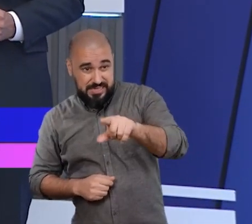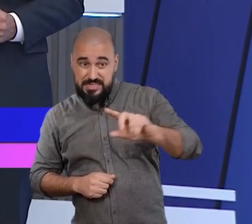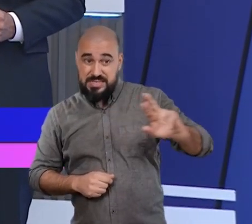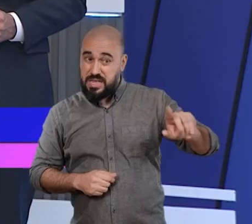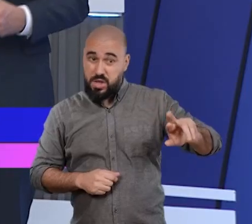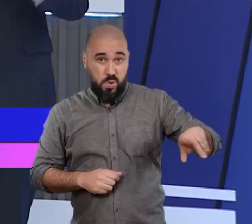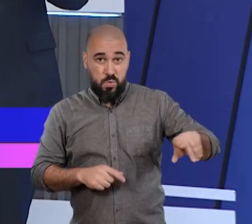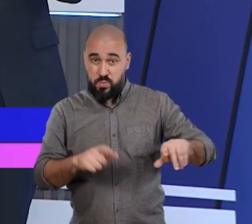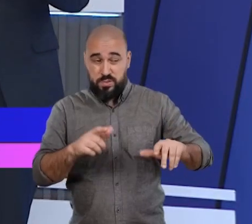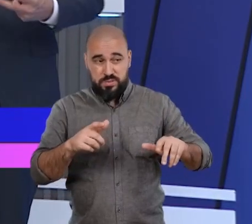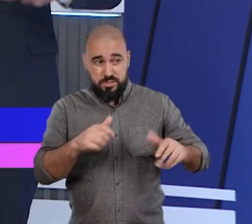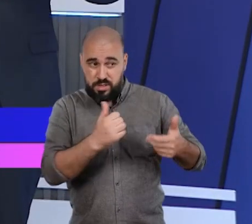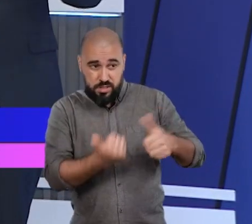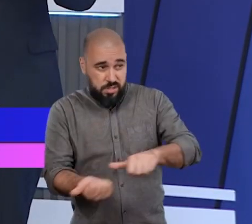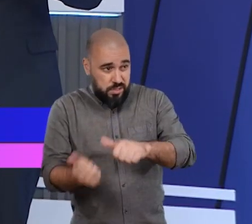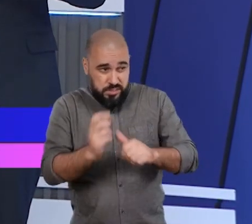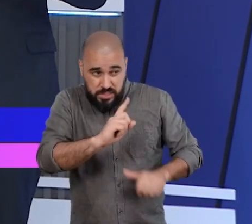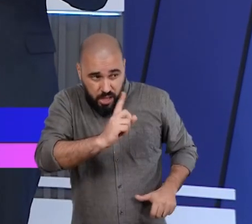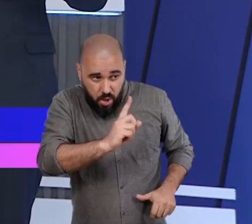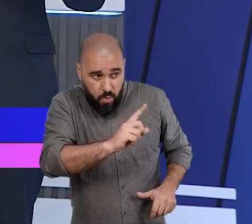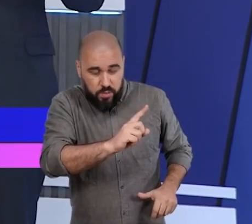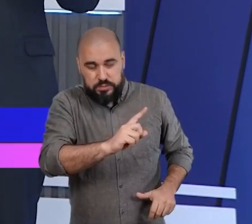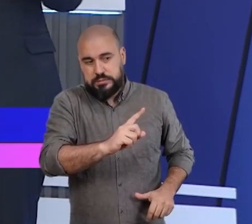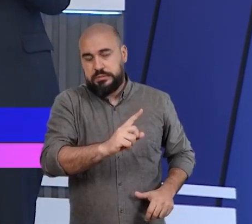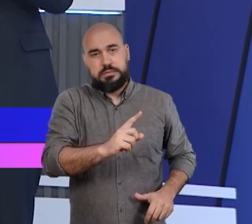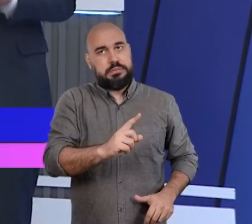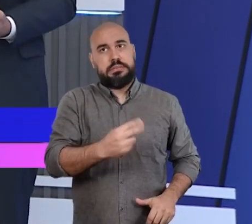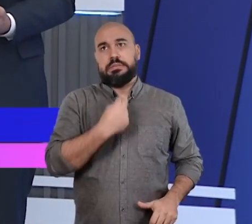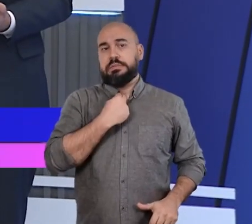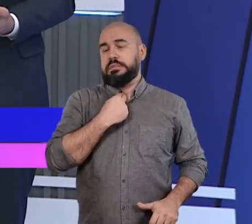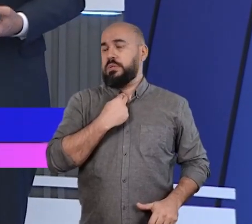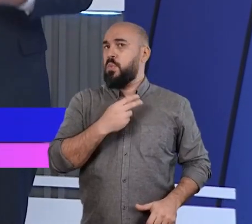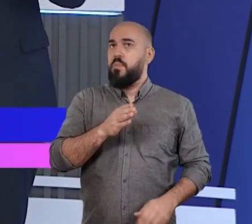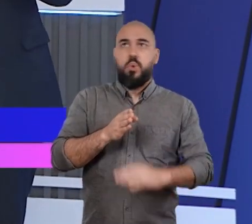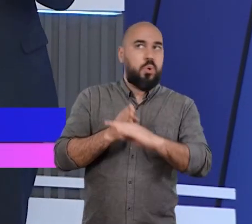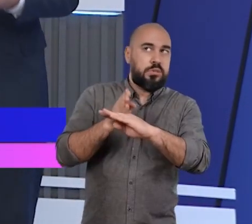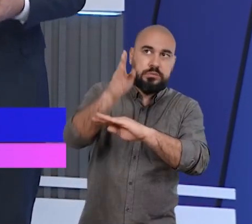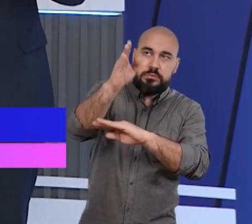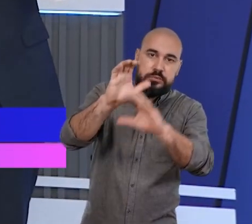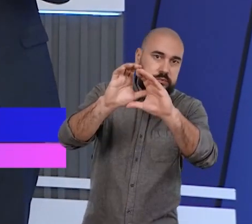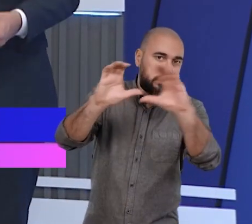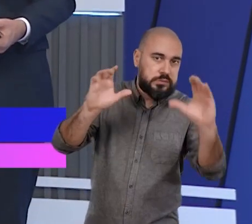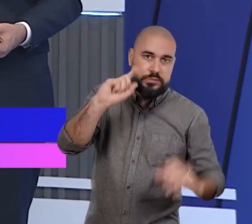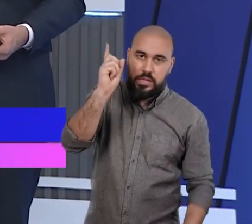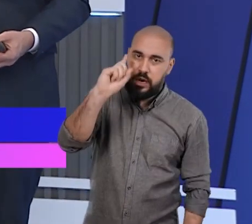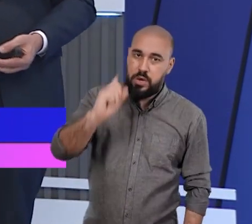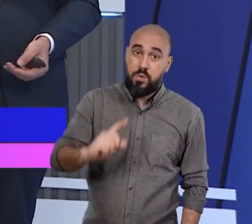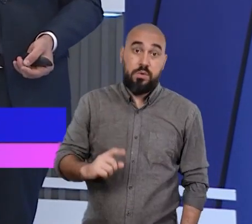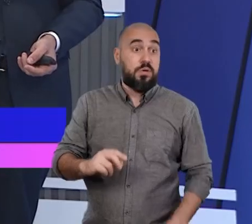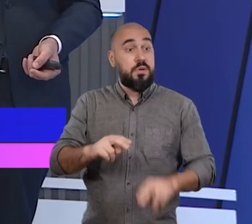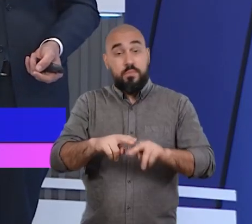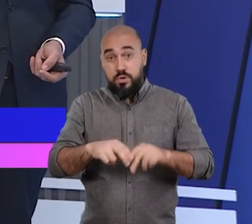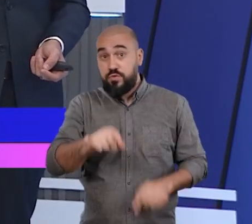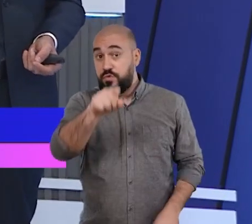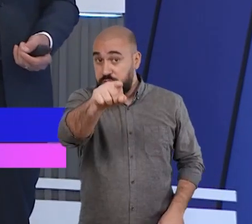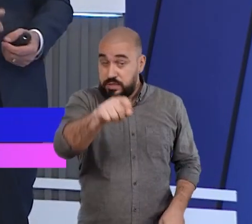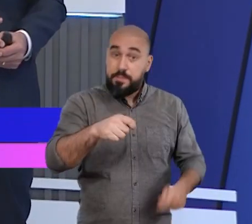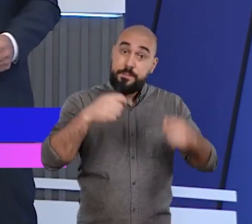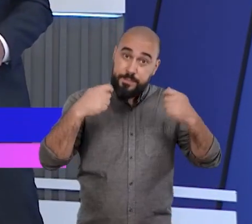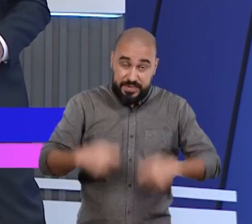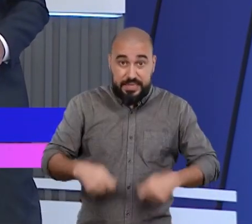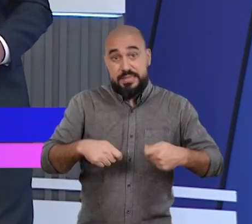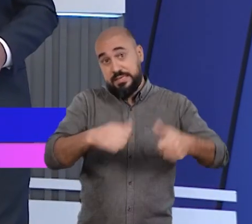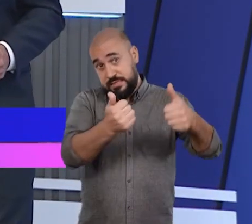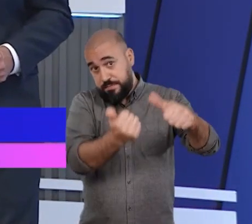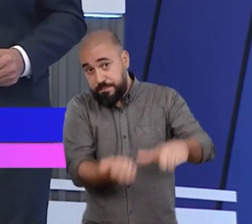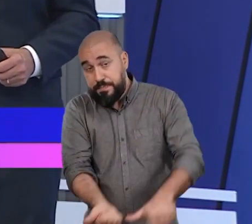dos céus. Então você tem que passar pela experiência do batismo, deste novo nascimento, porque é a entrada